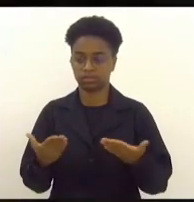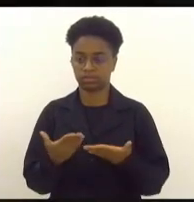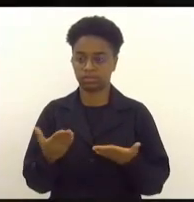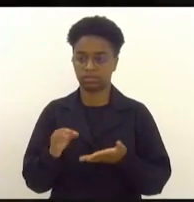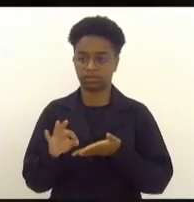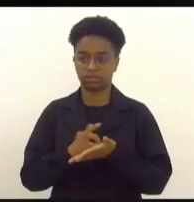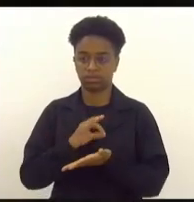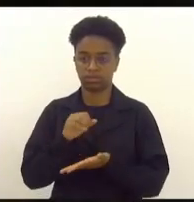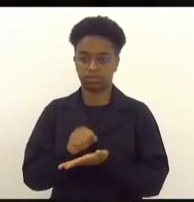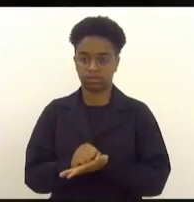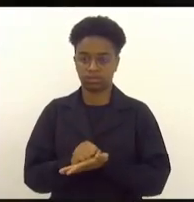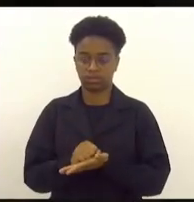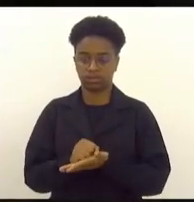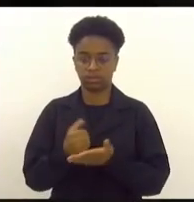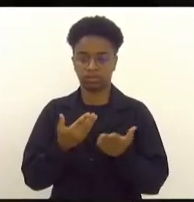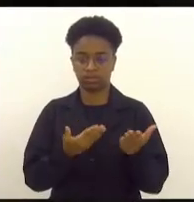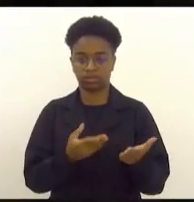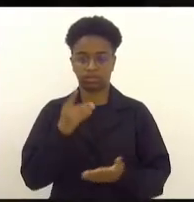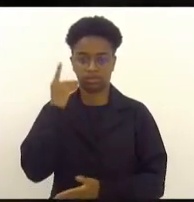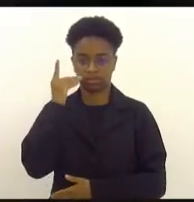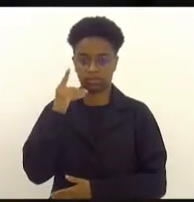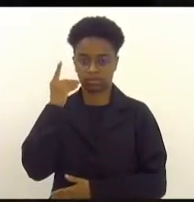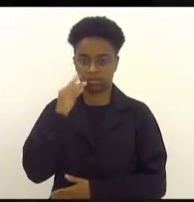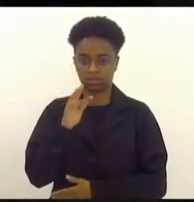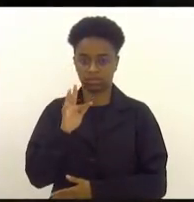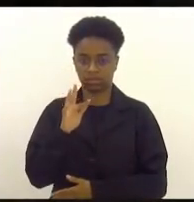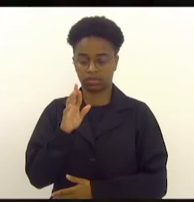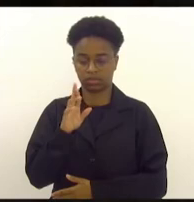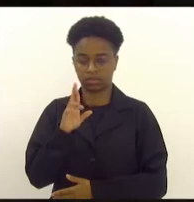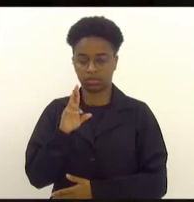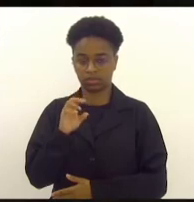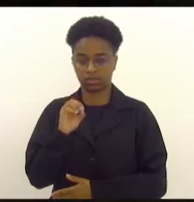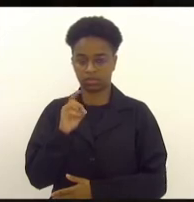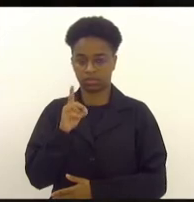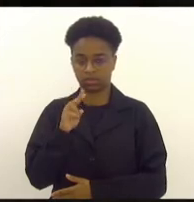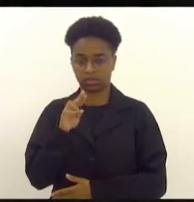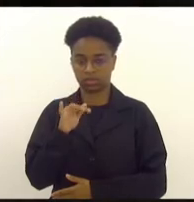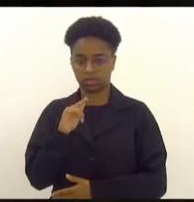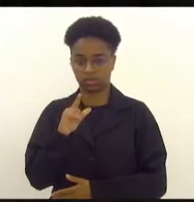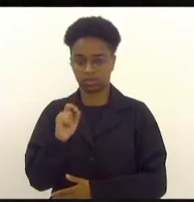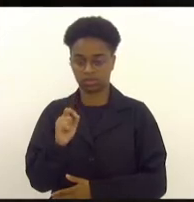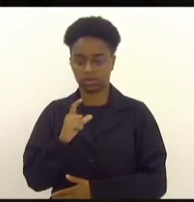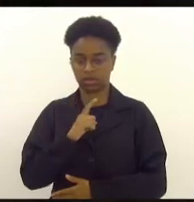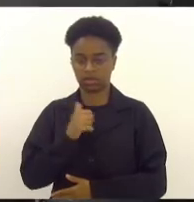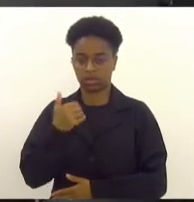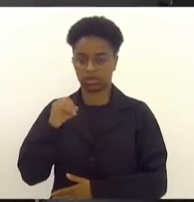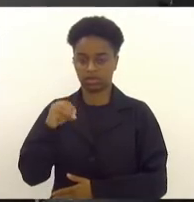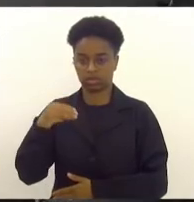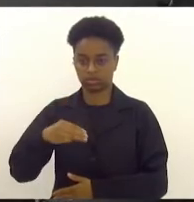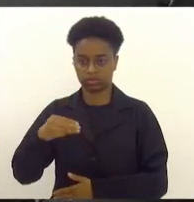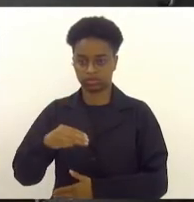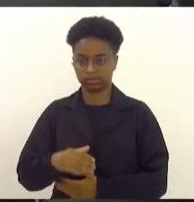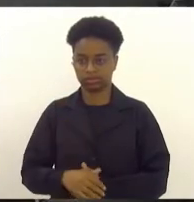escrito é o nome Deputado Rodrigo Amorim que dispõe de 10 minutos